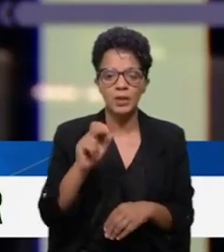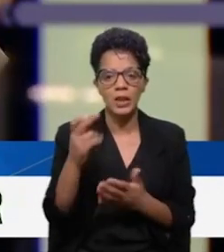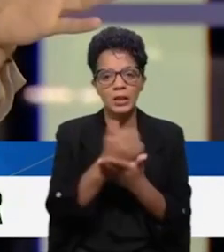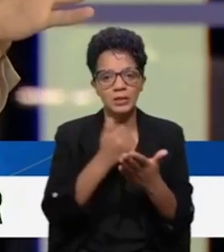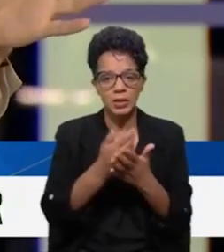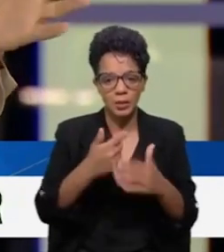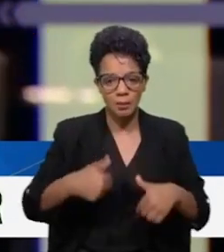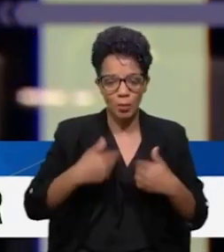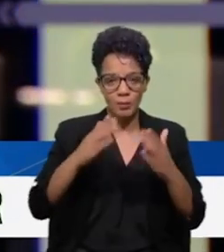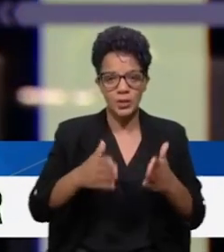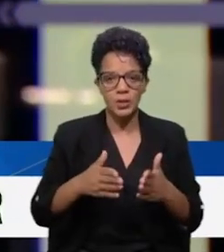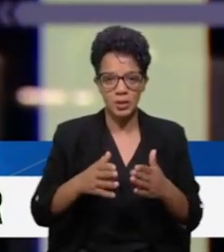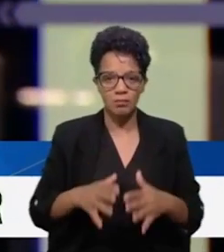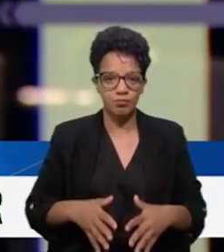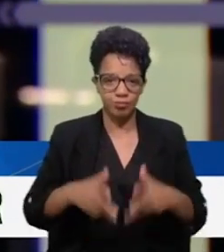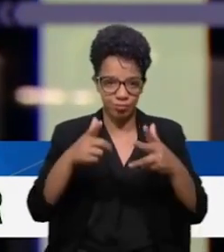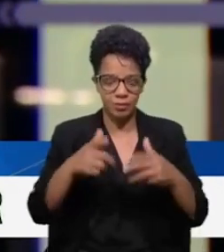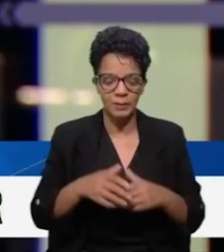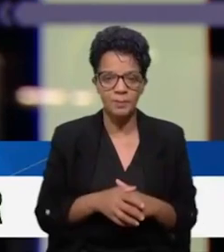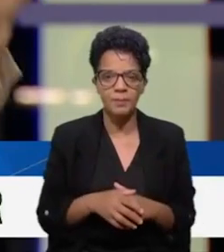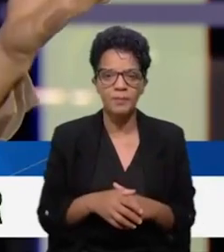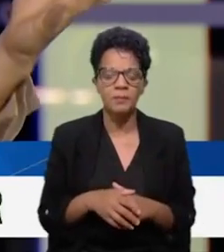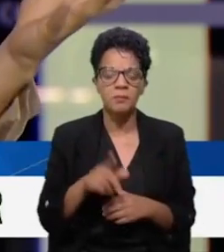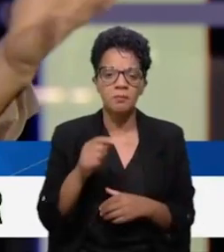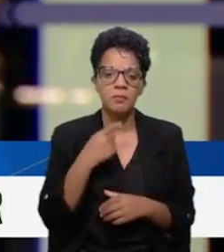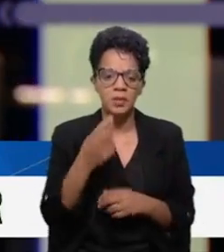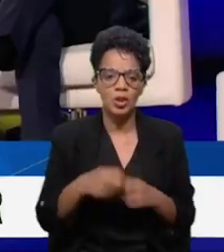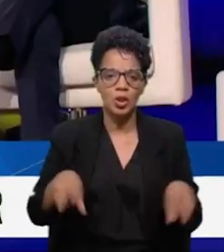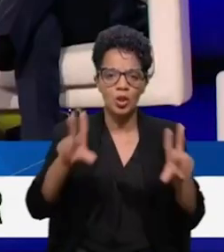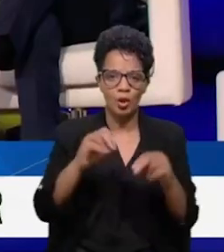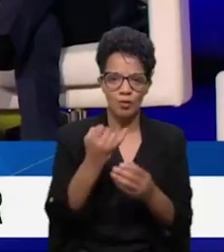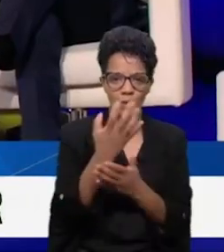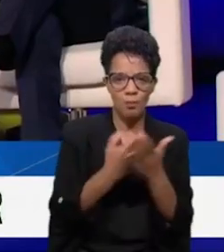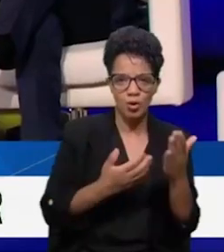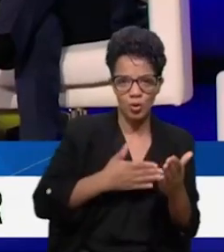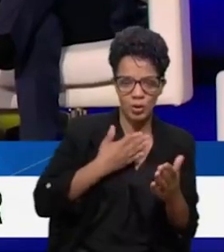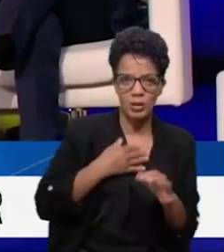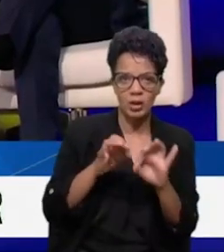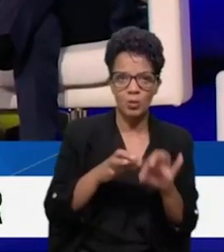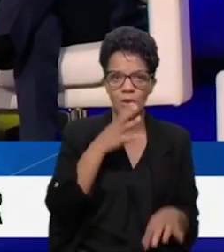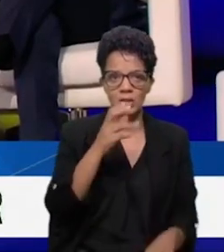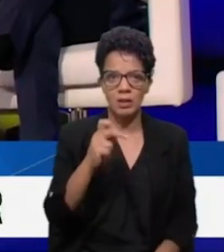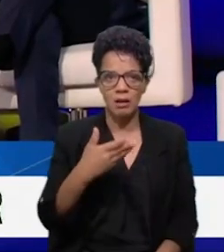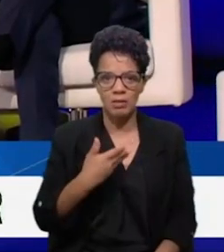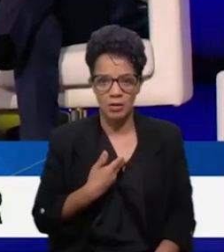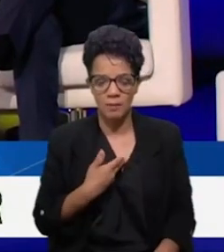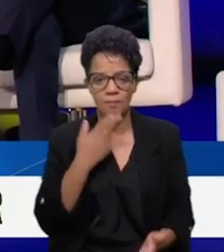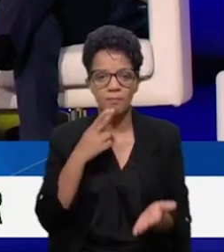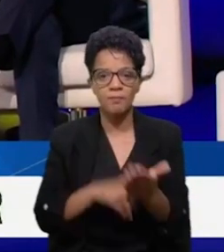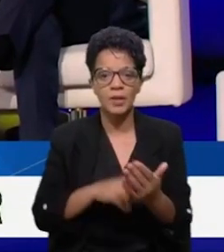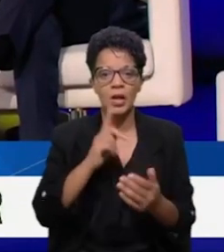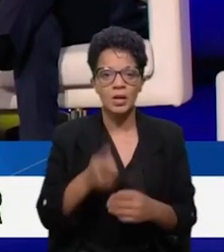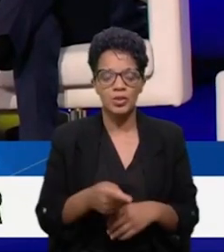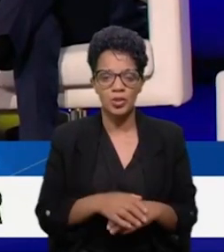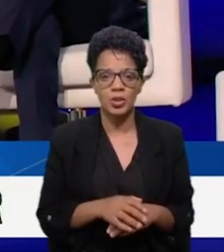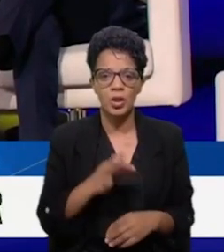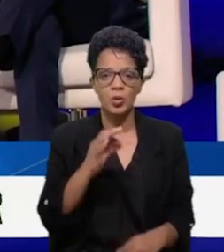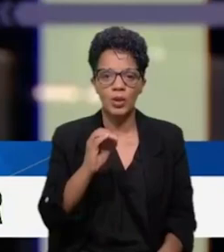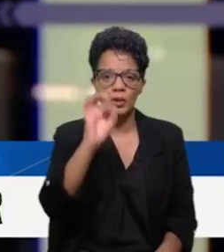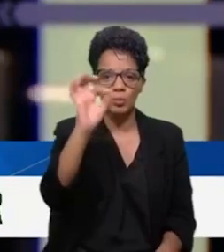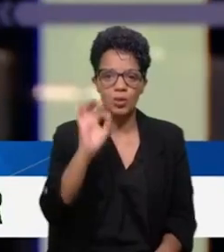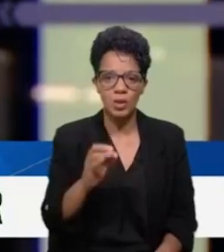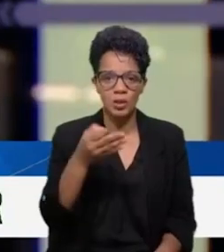próprias. E apesar de ouvir aqui dizer que não quer novos impostos, como ouvimos o Sebastião Bugalho, a verdade é que pode chegar até 40% do